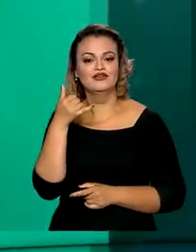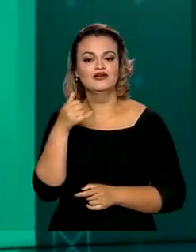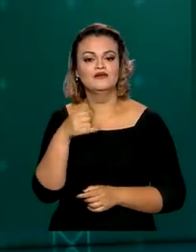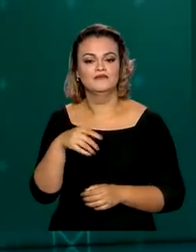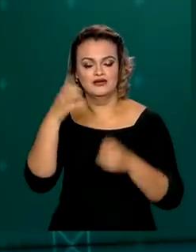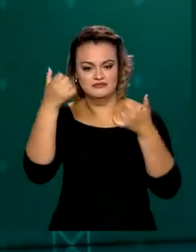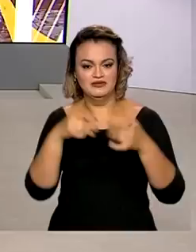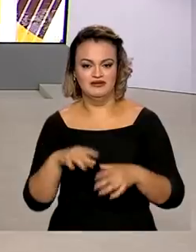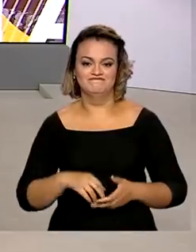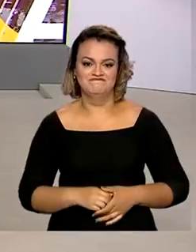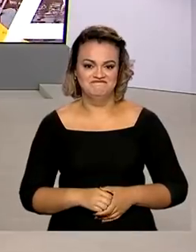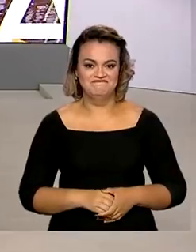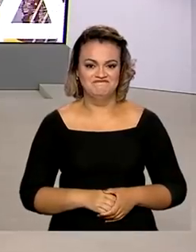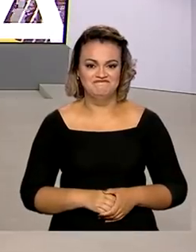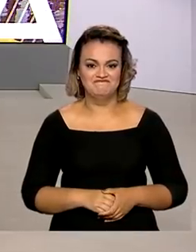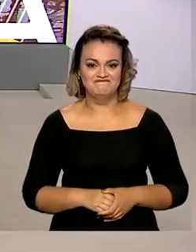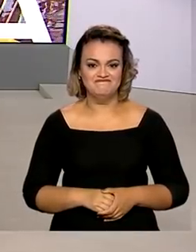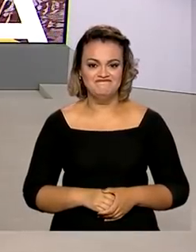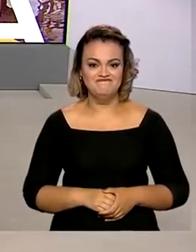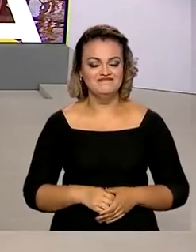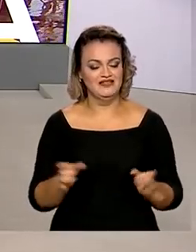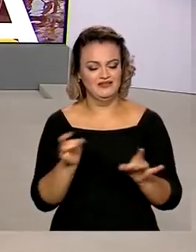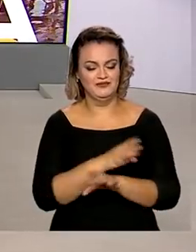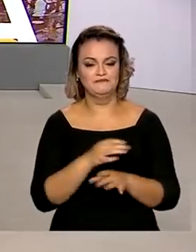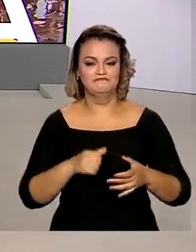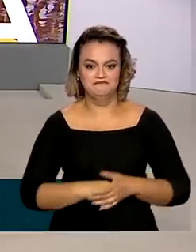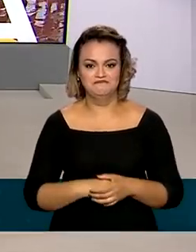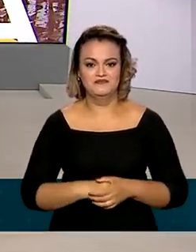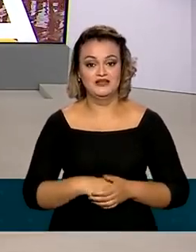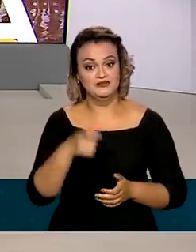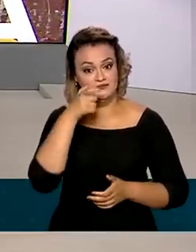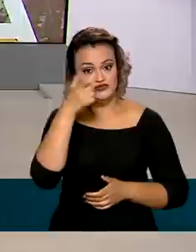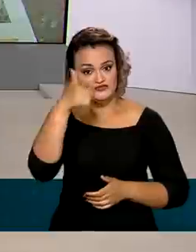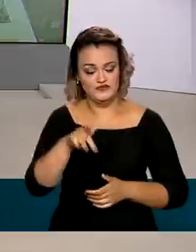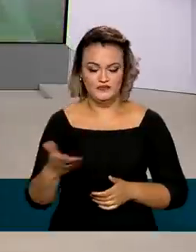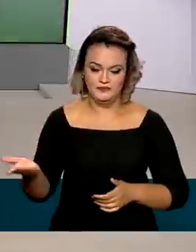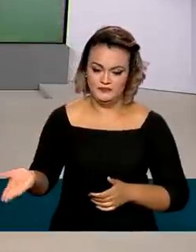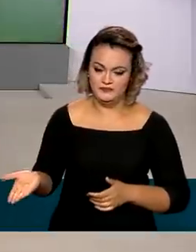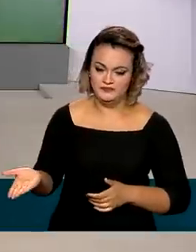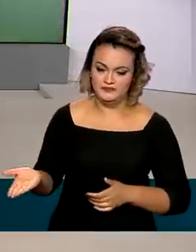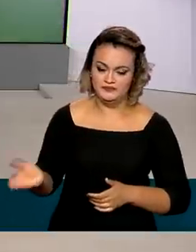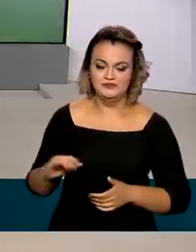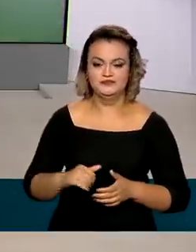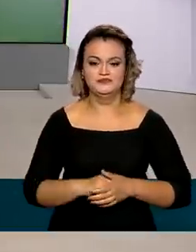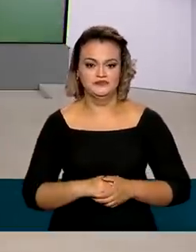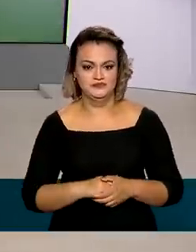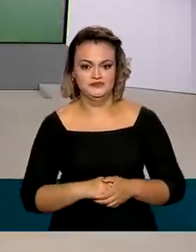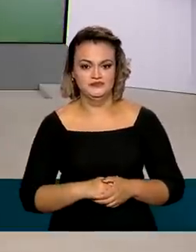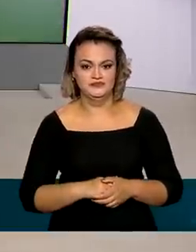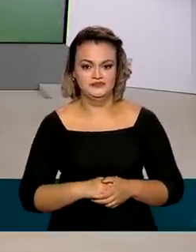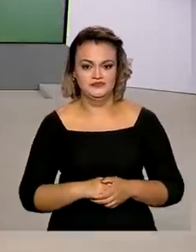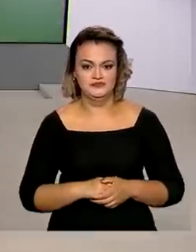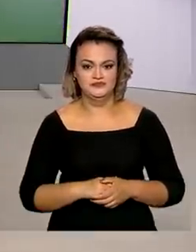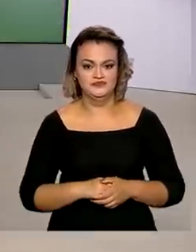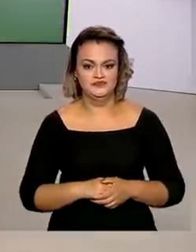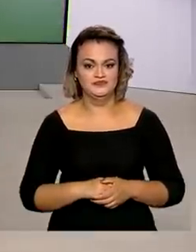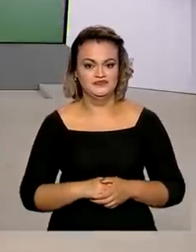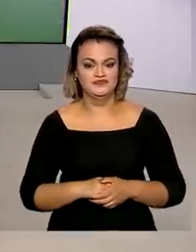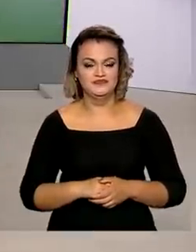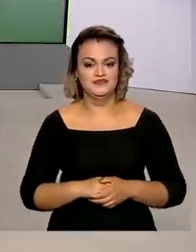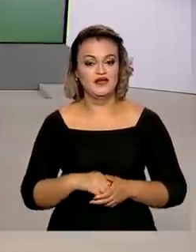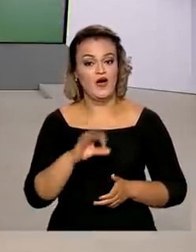direitos humanos. E a gente fica por aqui, você pode rever as reportagens de hoje nas redes sociais da TV Brasil.